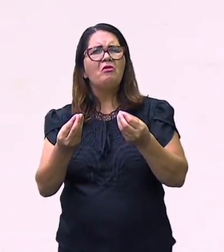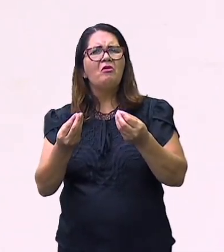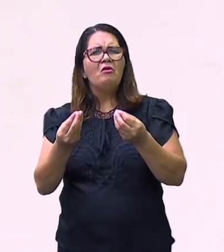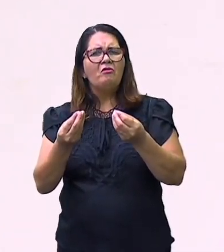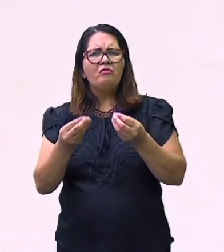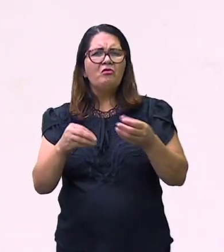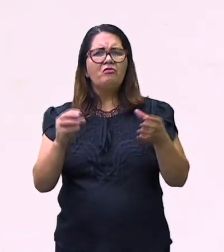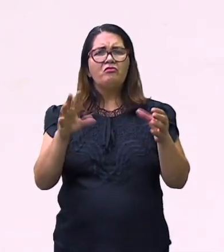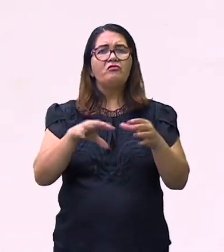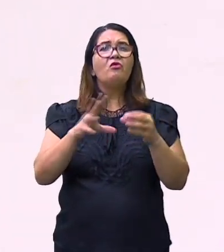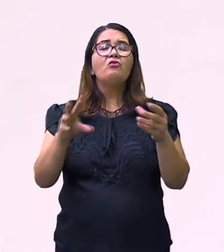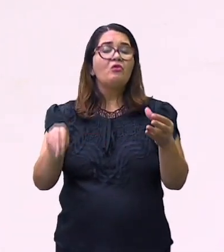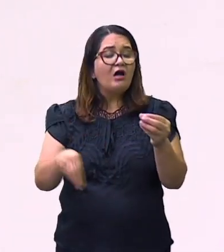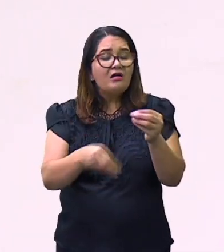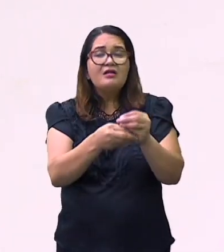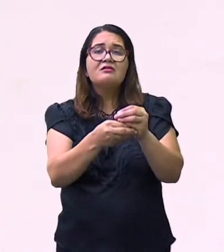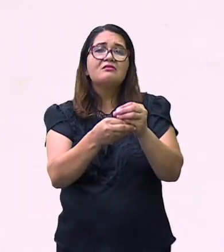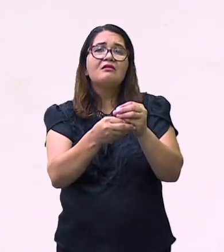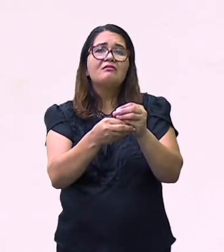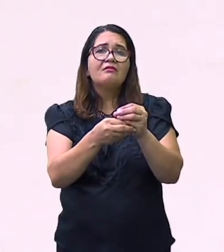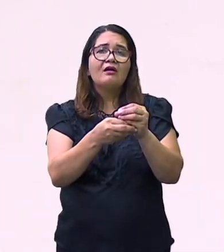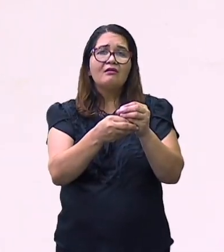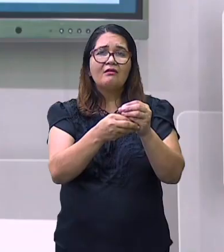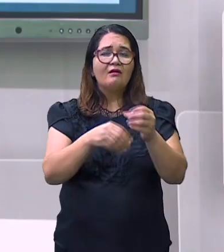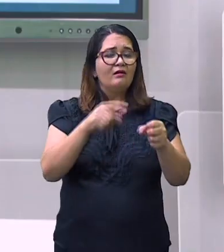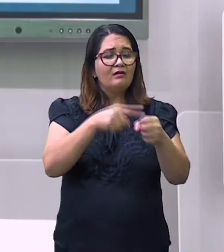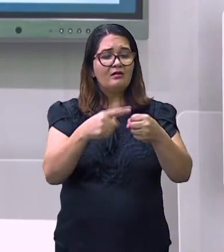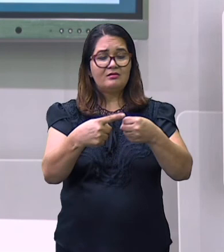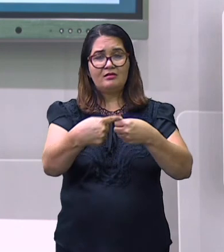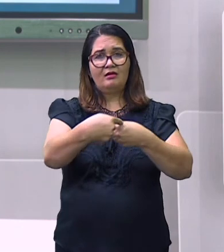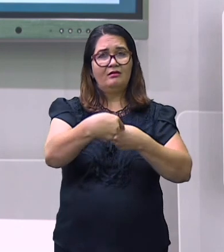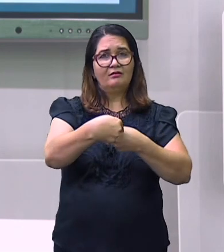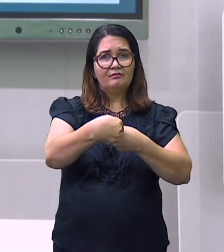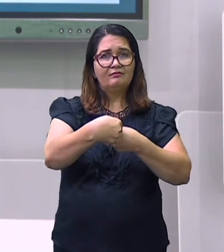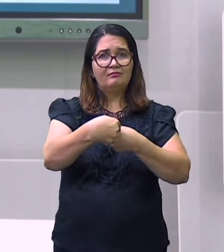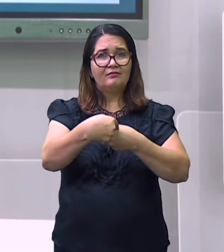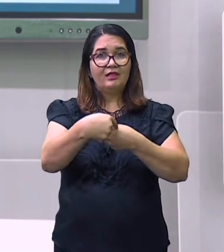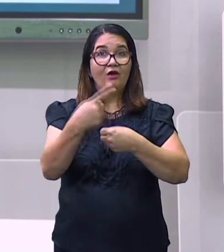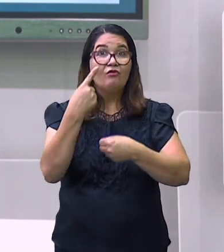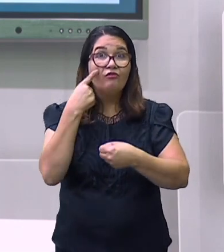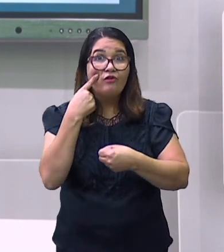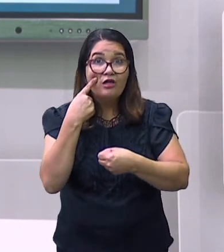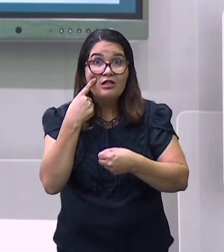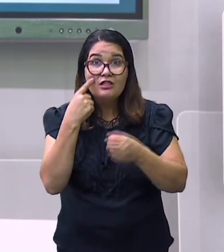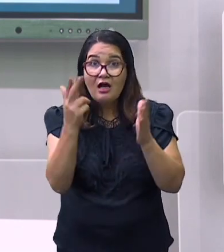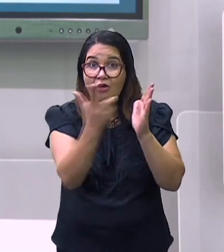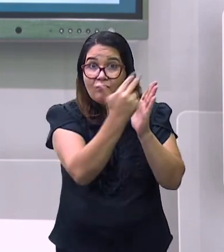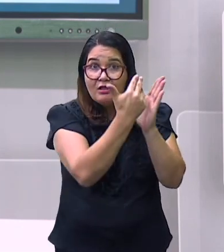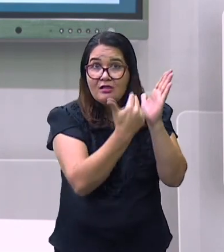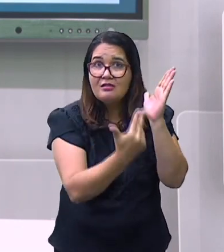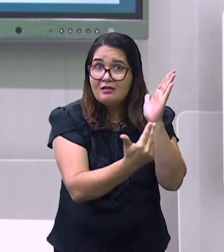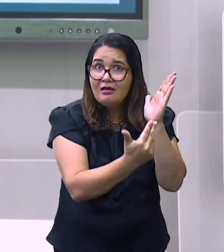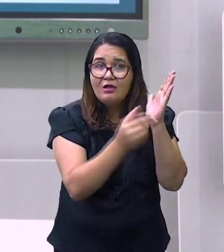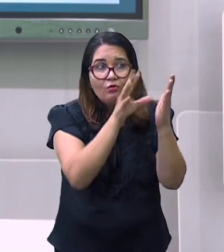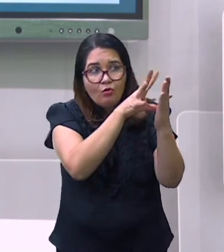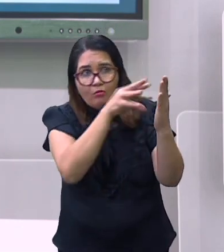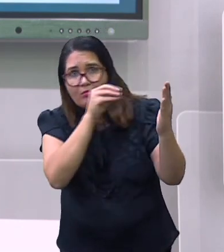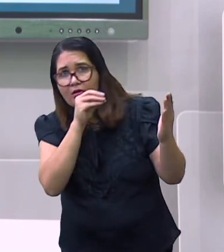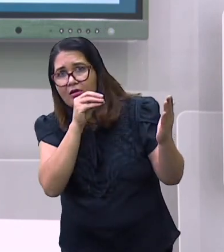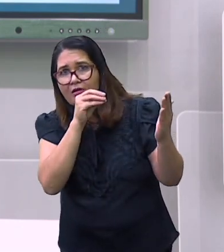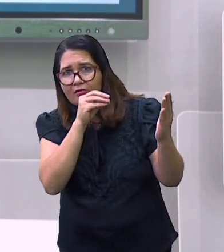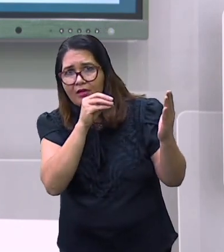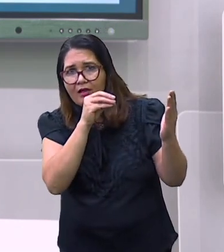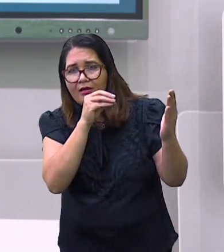montando? Nós vamos procurar um espaço onde ele caiba, vamos colocar a cola, e aí